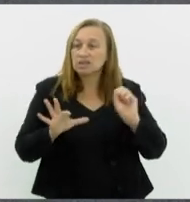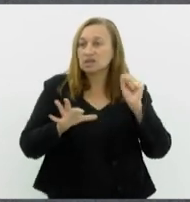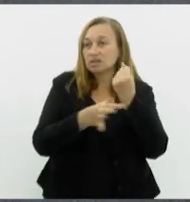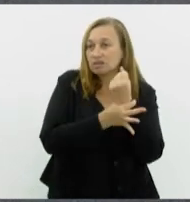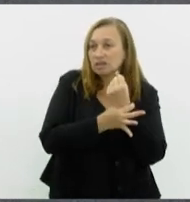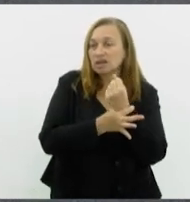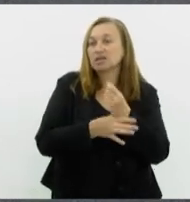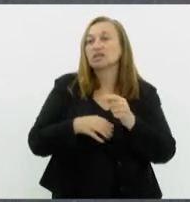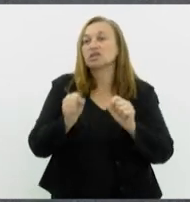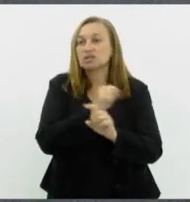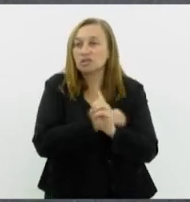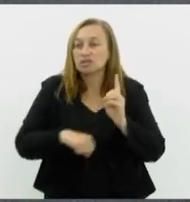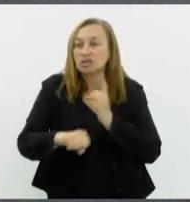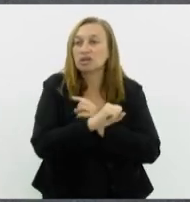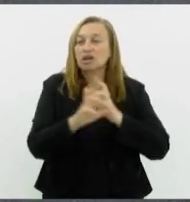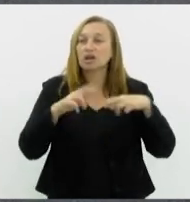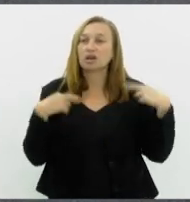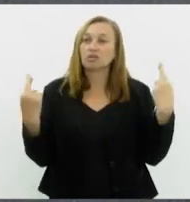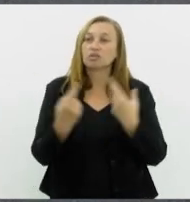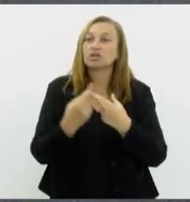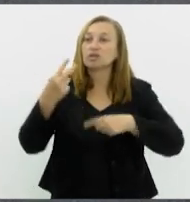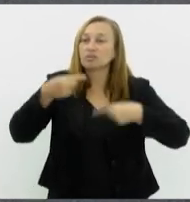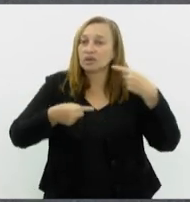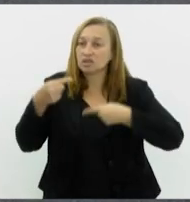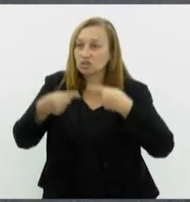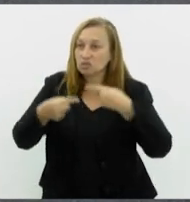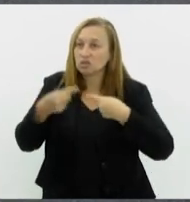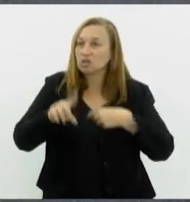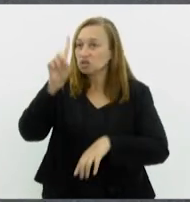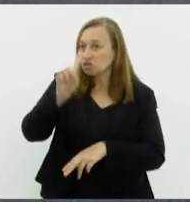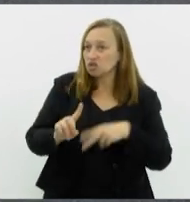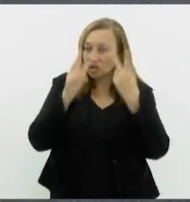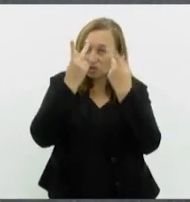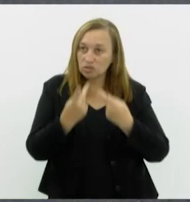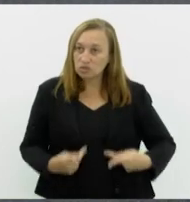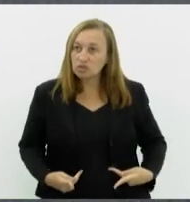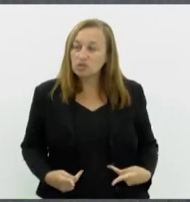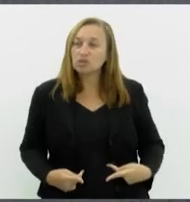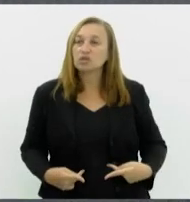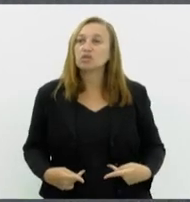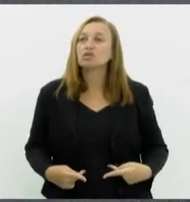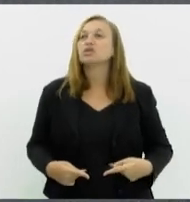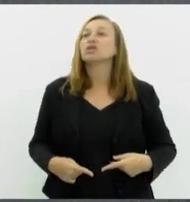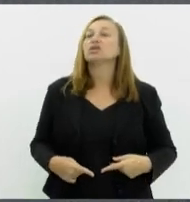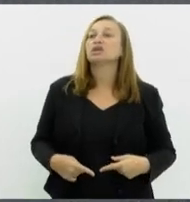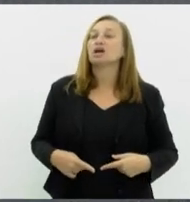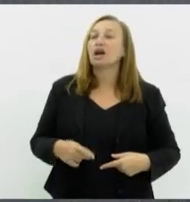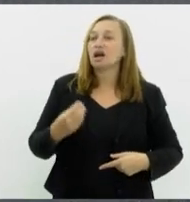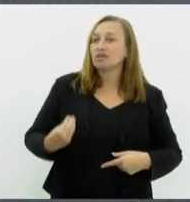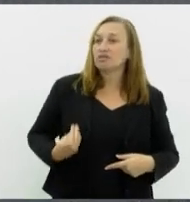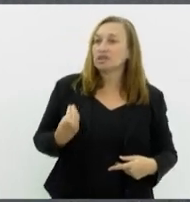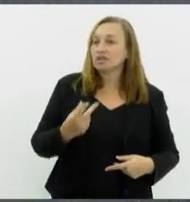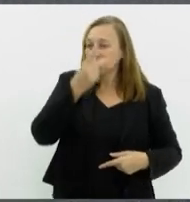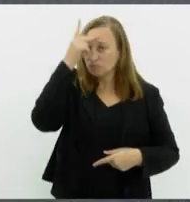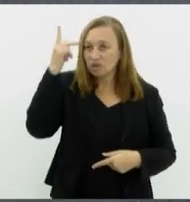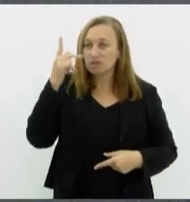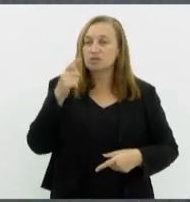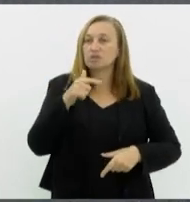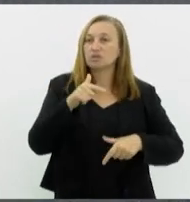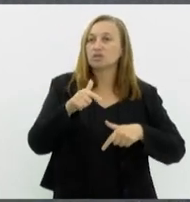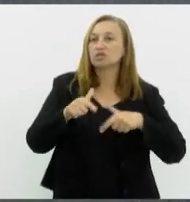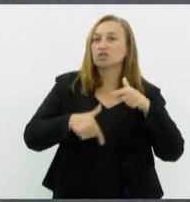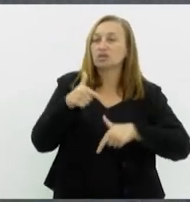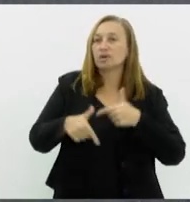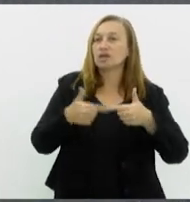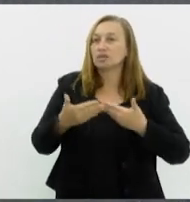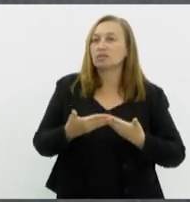Essas comissões estarão reunidas para debater direitos humanos e trabalhistas dos entregadores com o nome Chega de